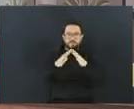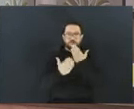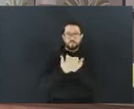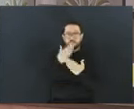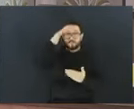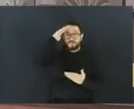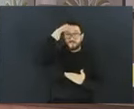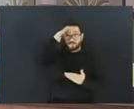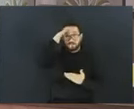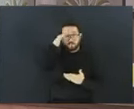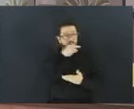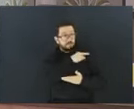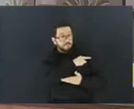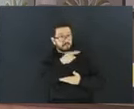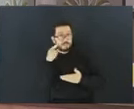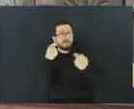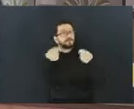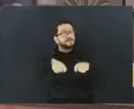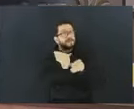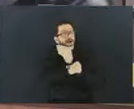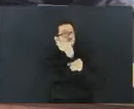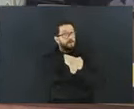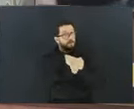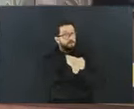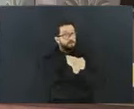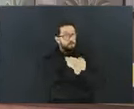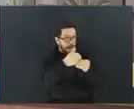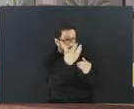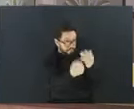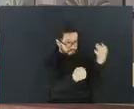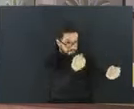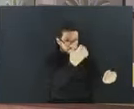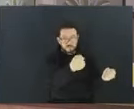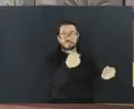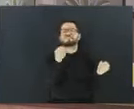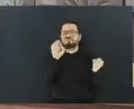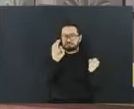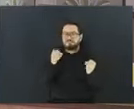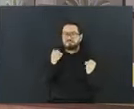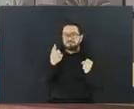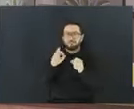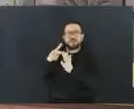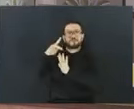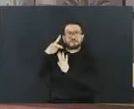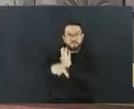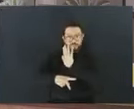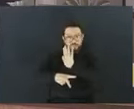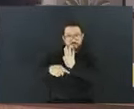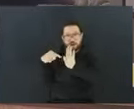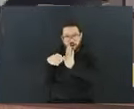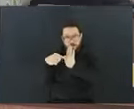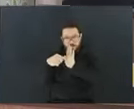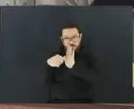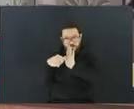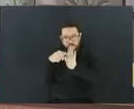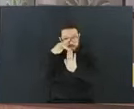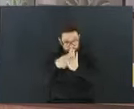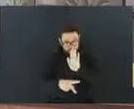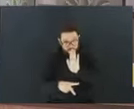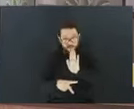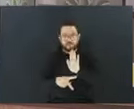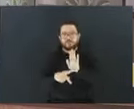maioria eles entraram nesse programa. E esse programa, então, recebe um apoio do cívico militar,